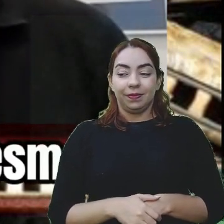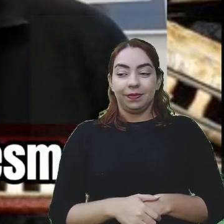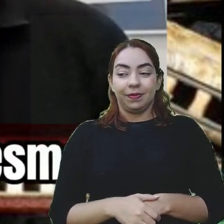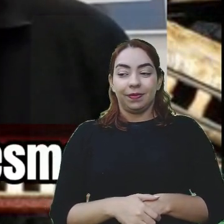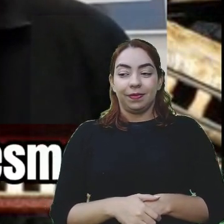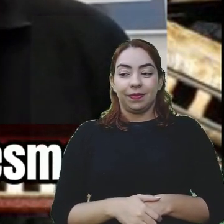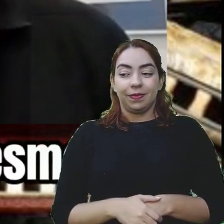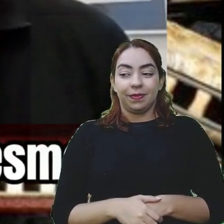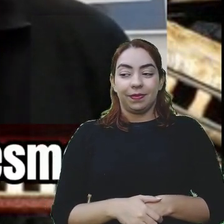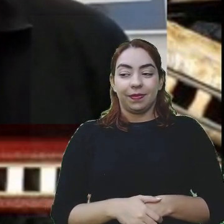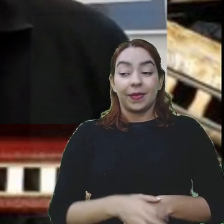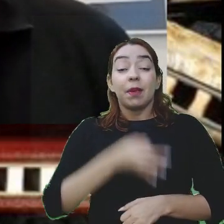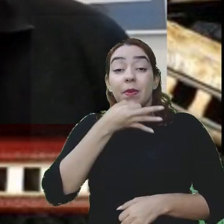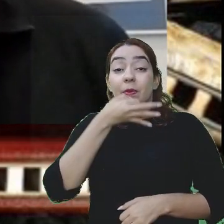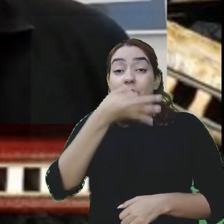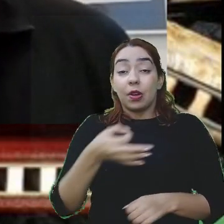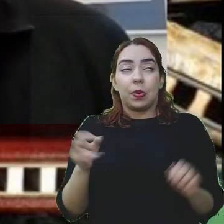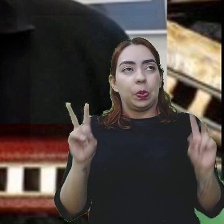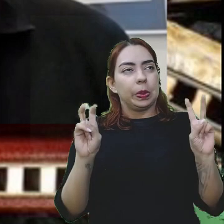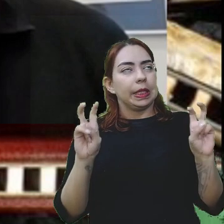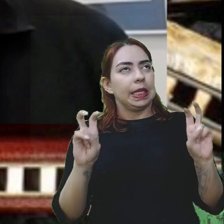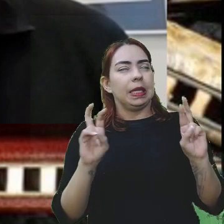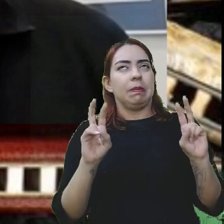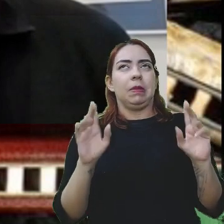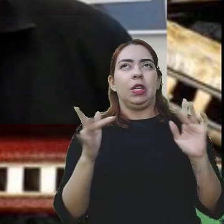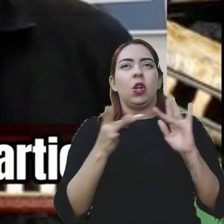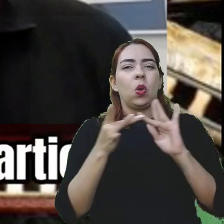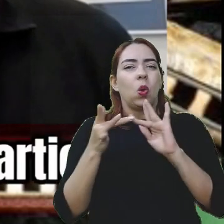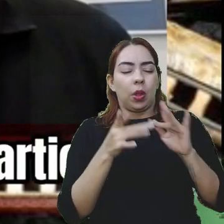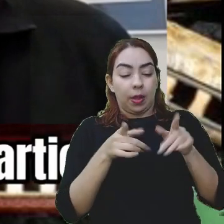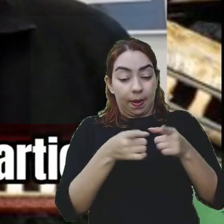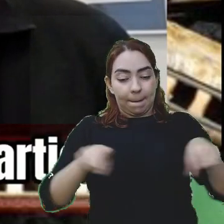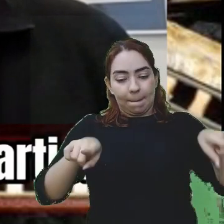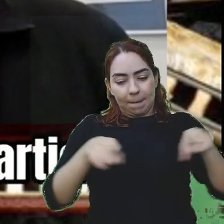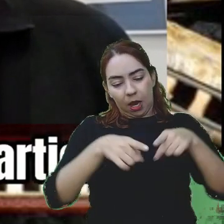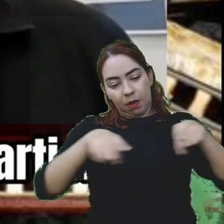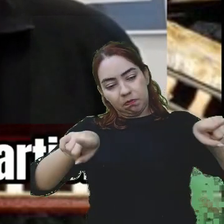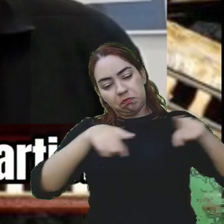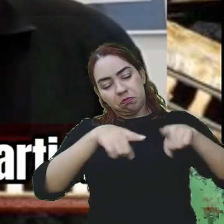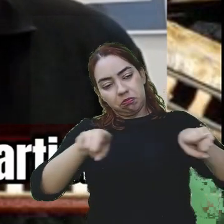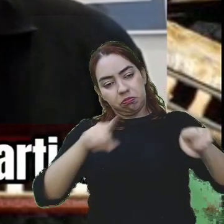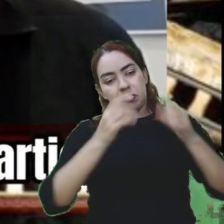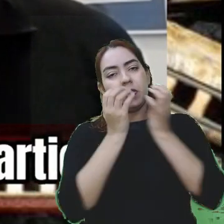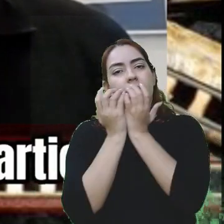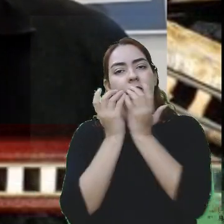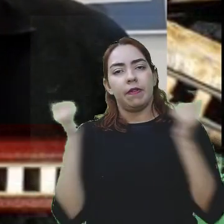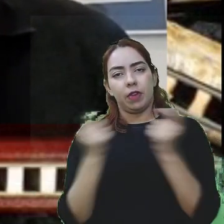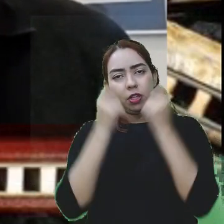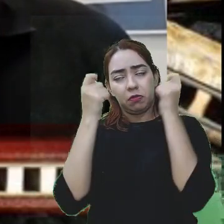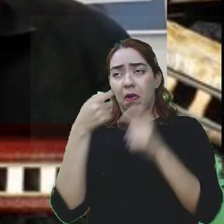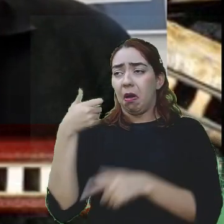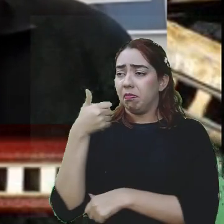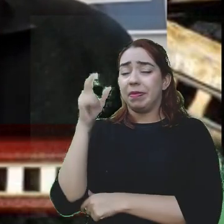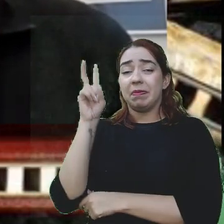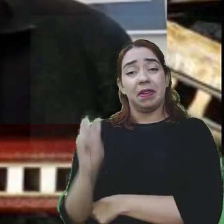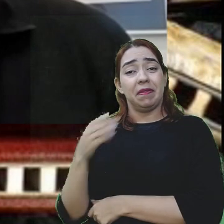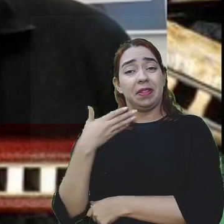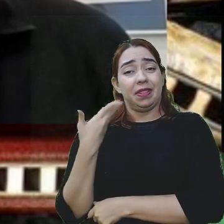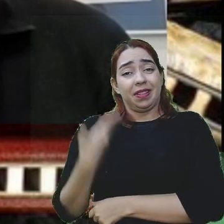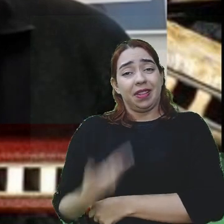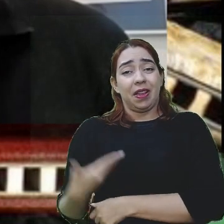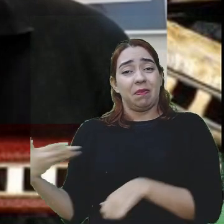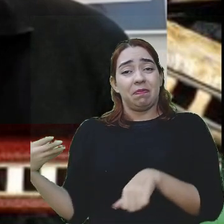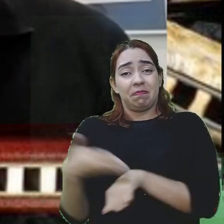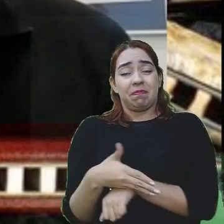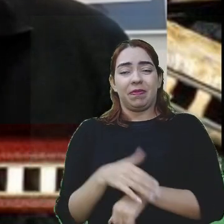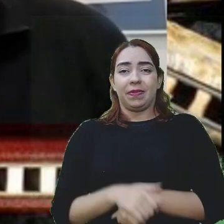assim, de gaita mesmo, só de harmônica, acho que esse festival foi o primeiro que eu participei. E foi